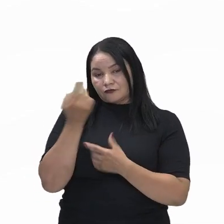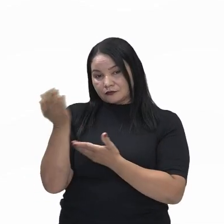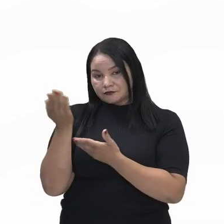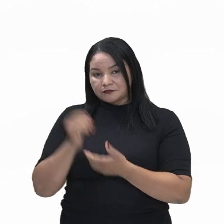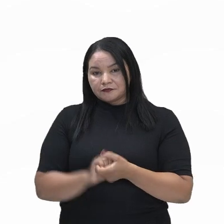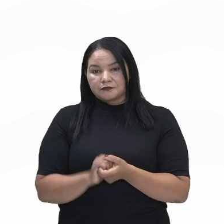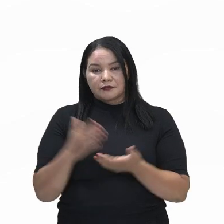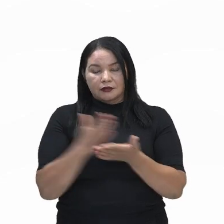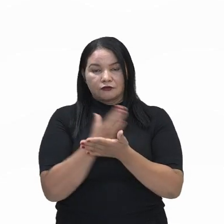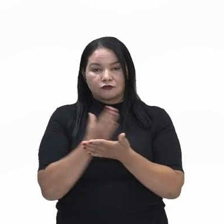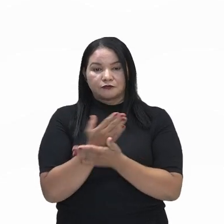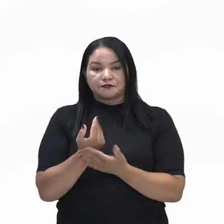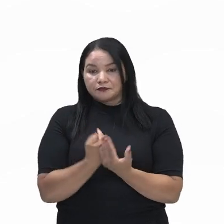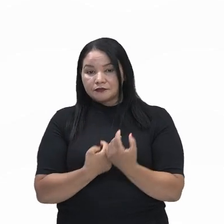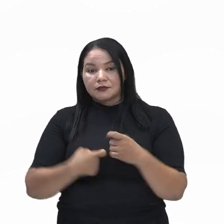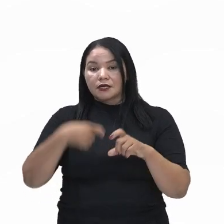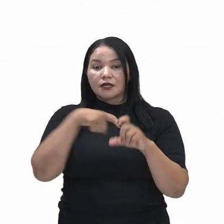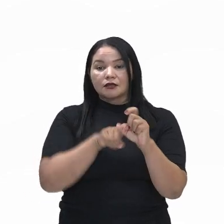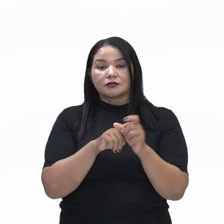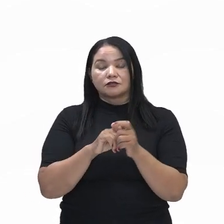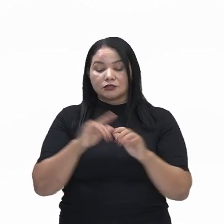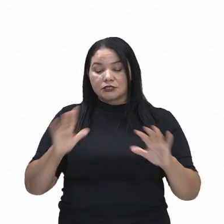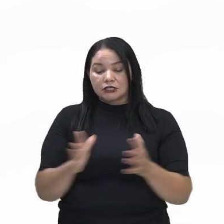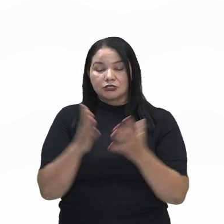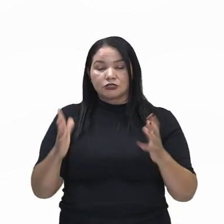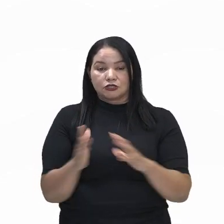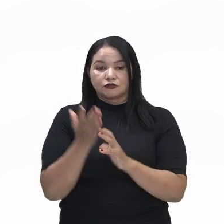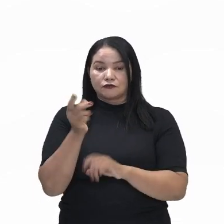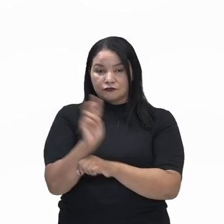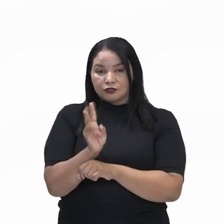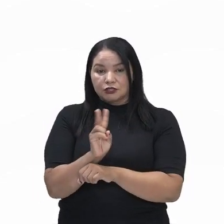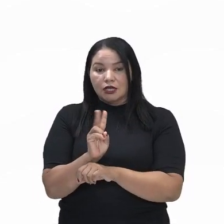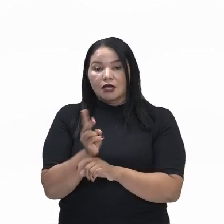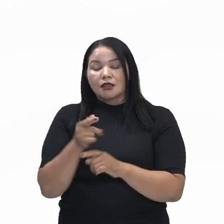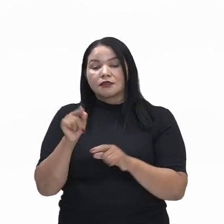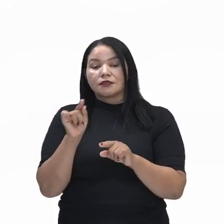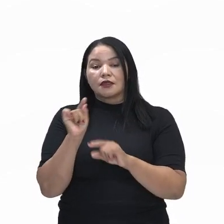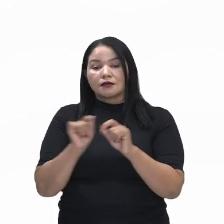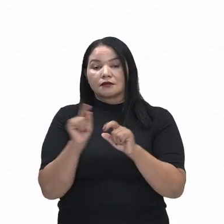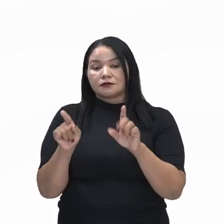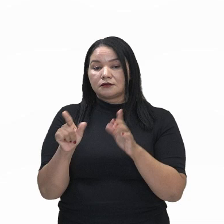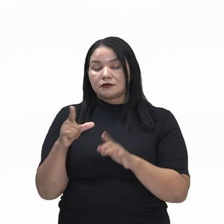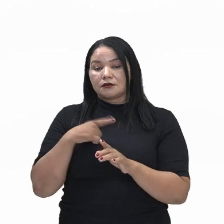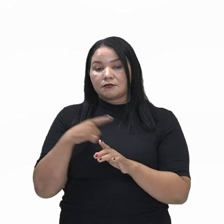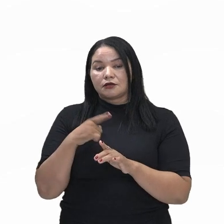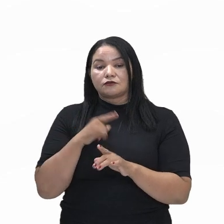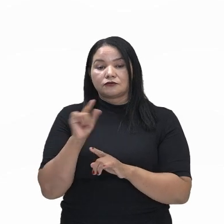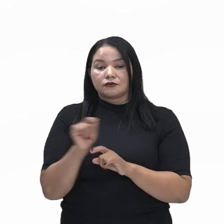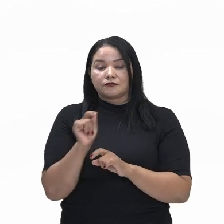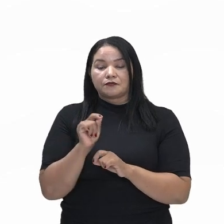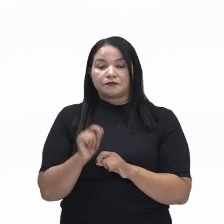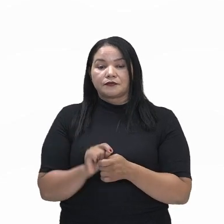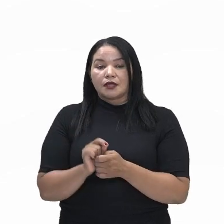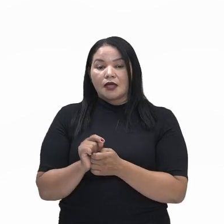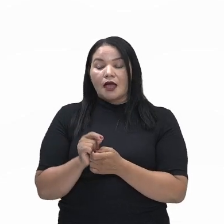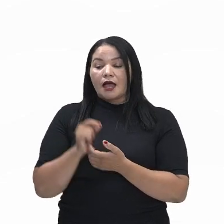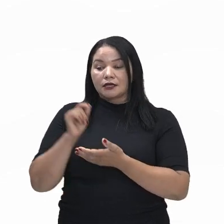exemplo, a dependência de incentivos fiscais, em que há a utilização para atrair